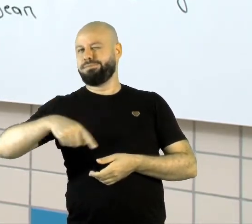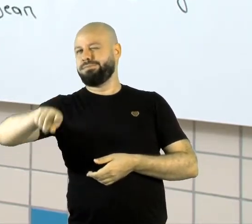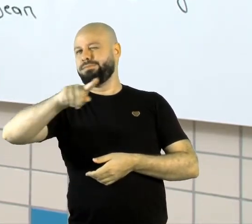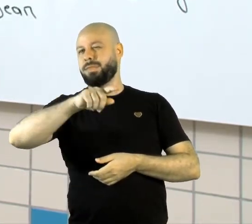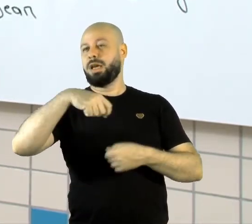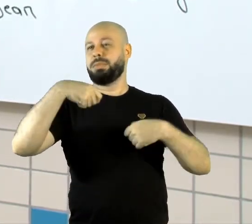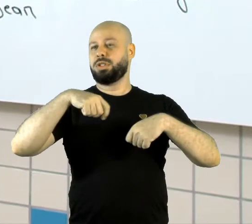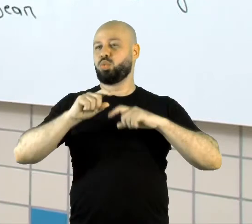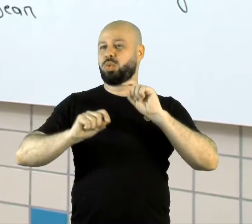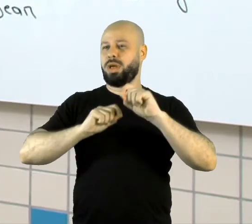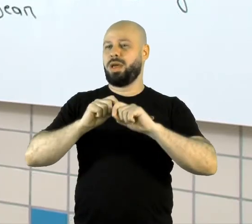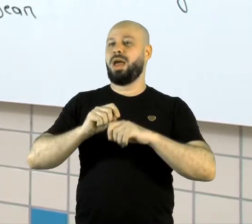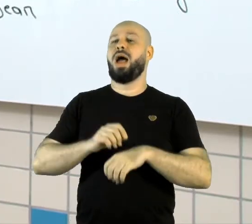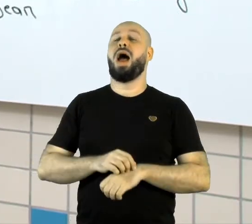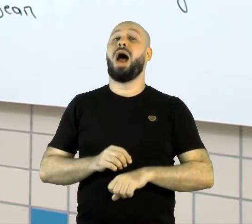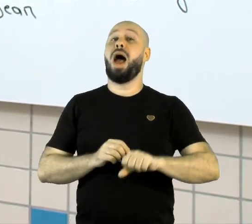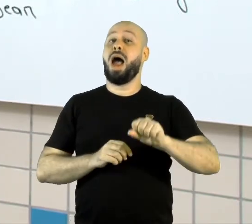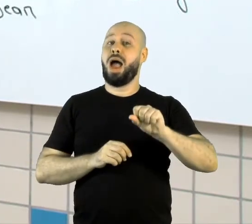colocar,